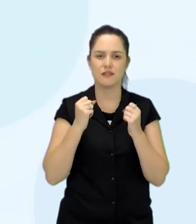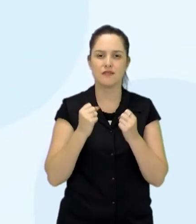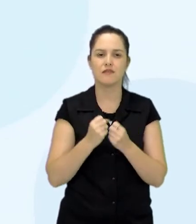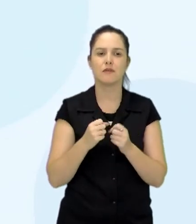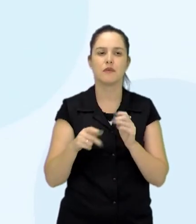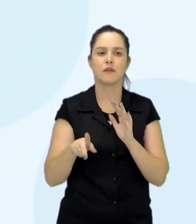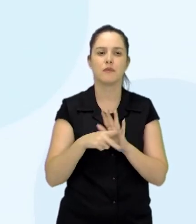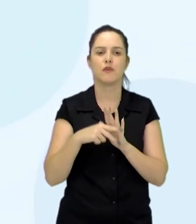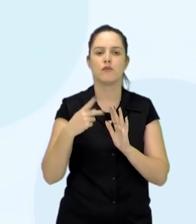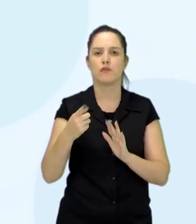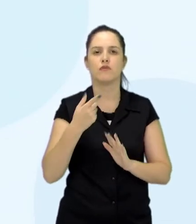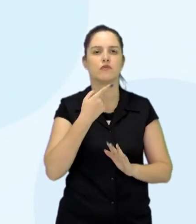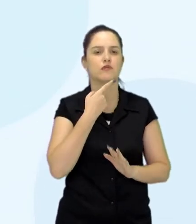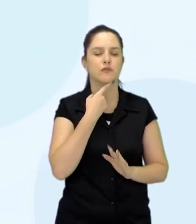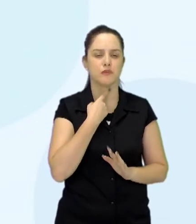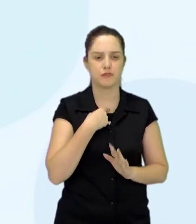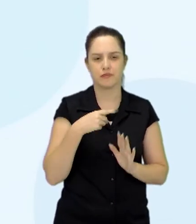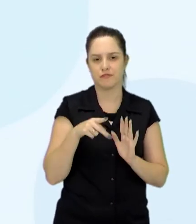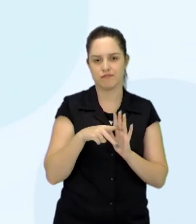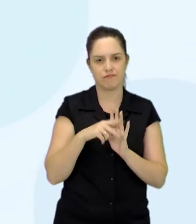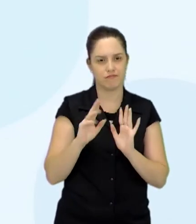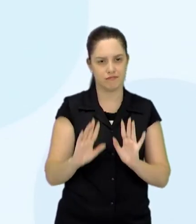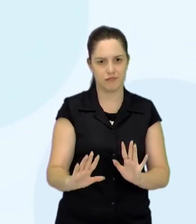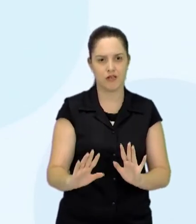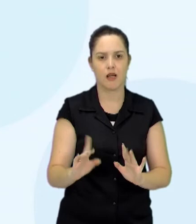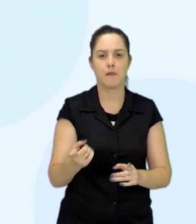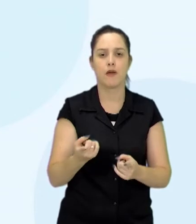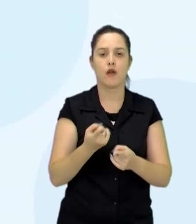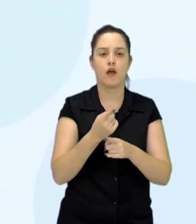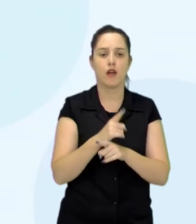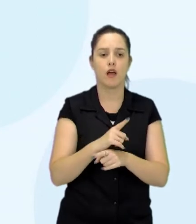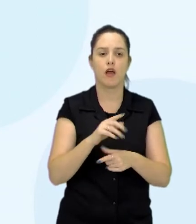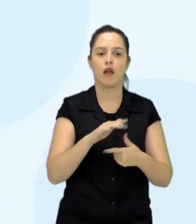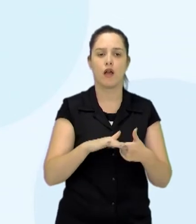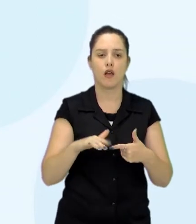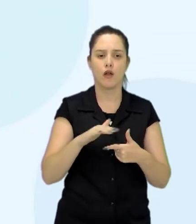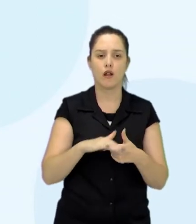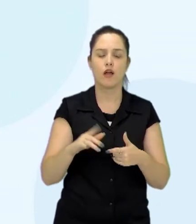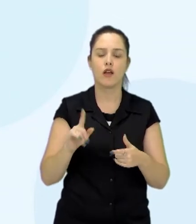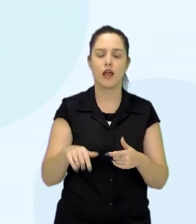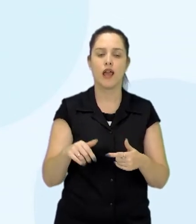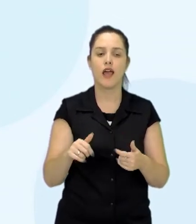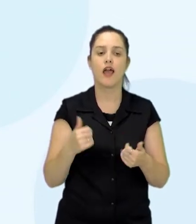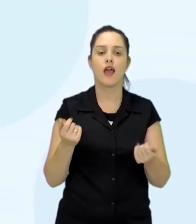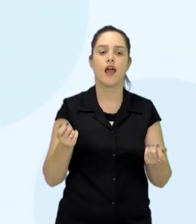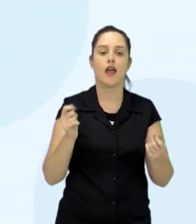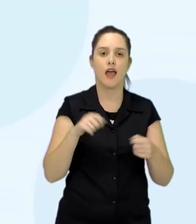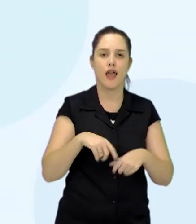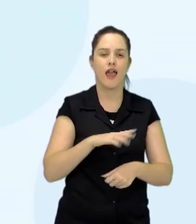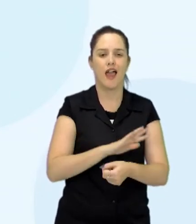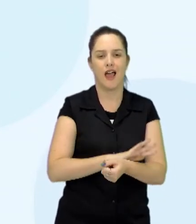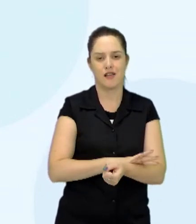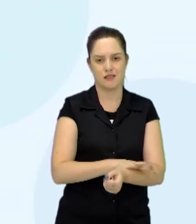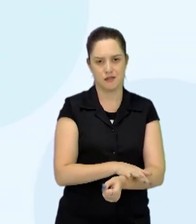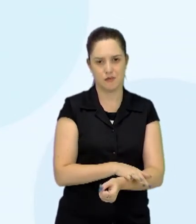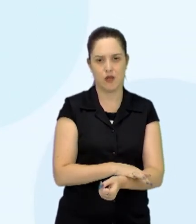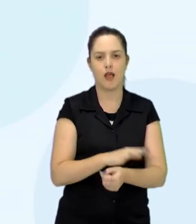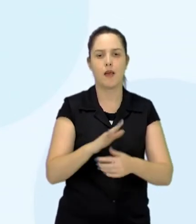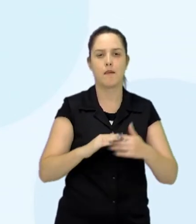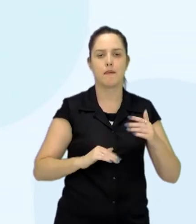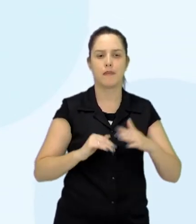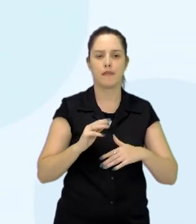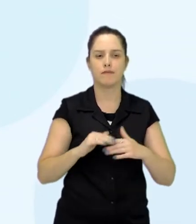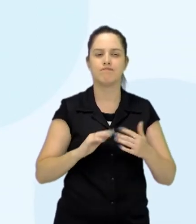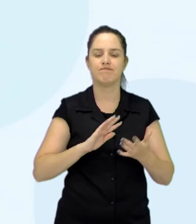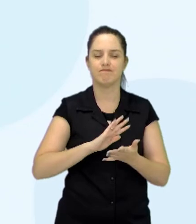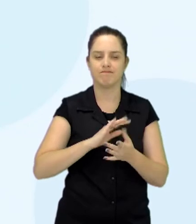agência própria ou uma vontade própria, mas sim o inverso, o algoritmo como qualificador do racismo. As práticas